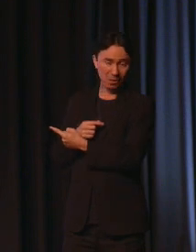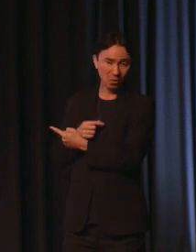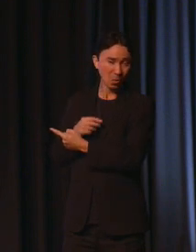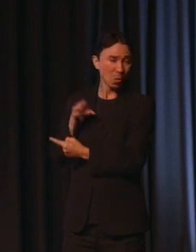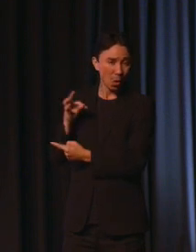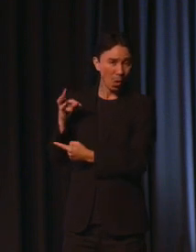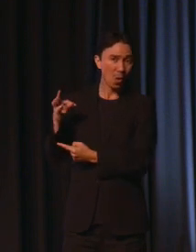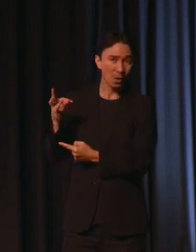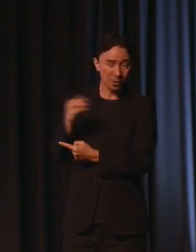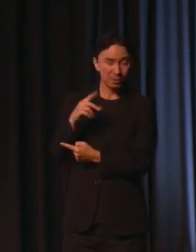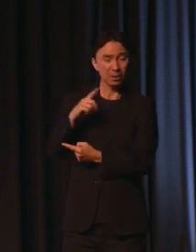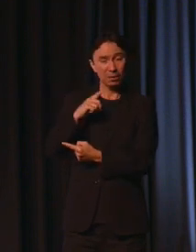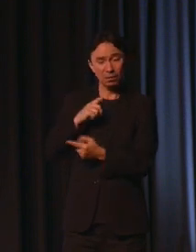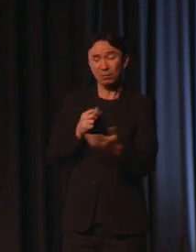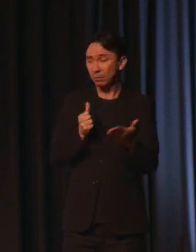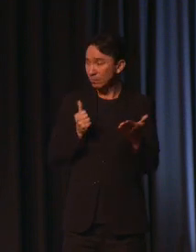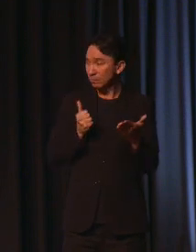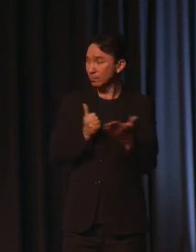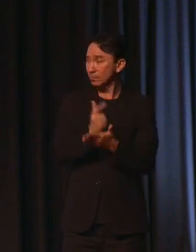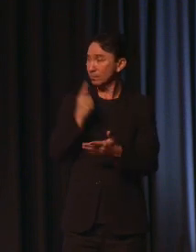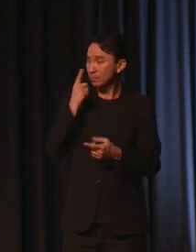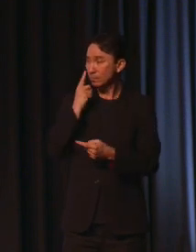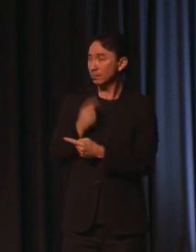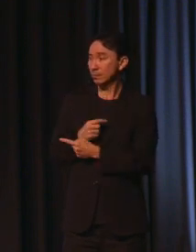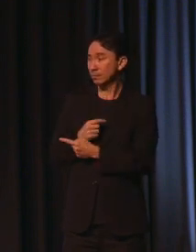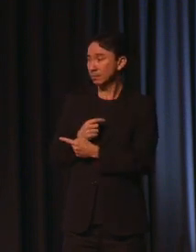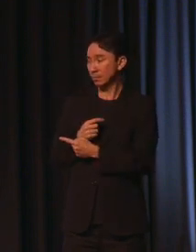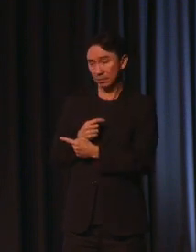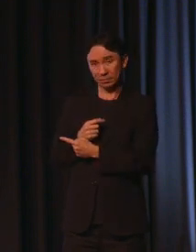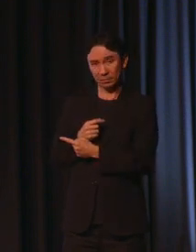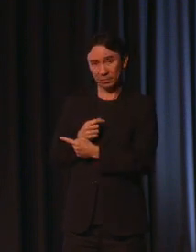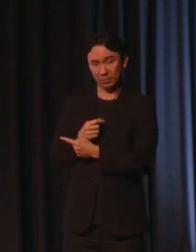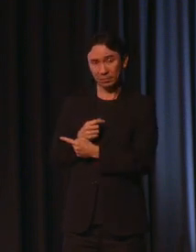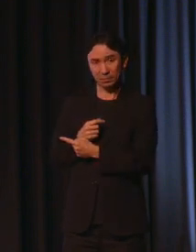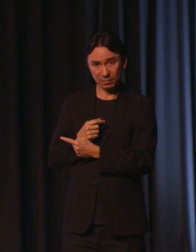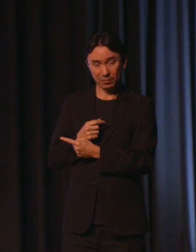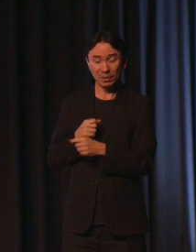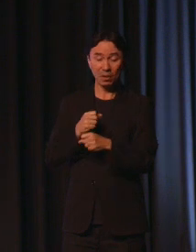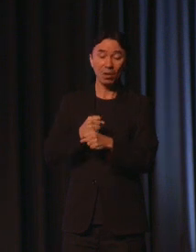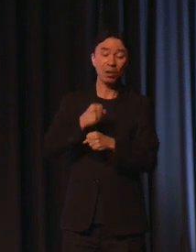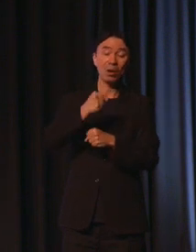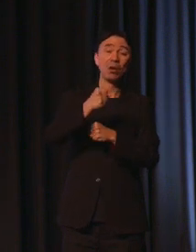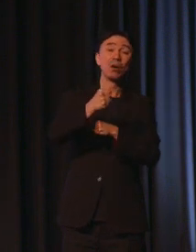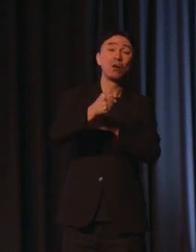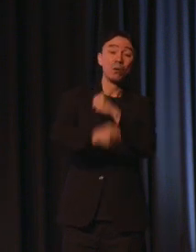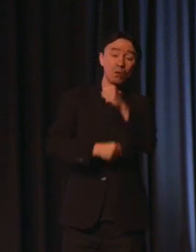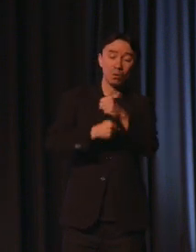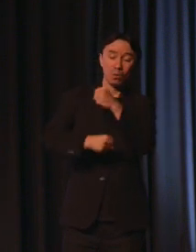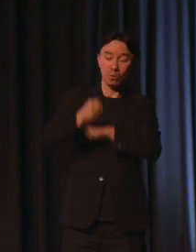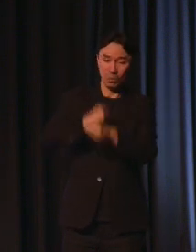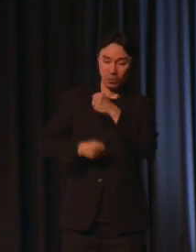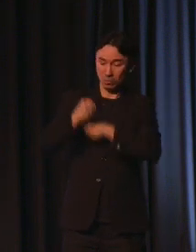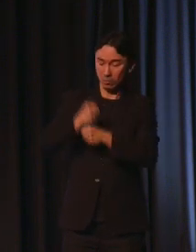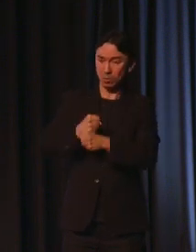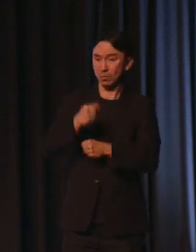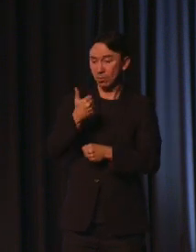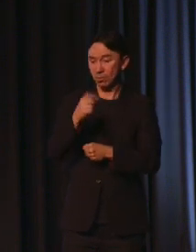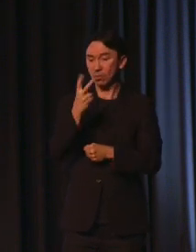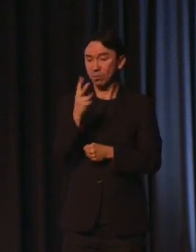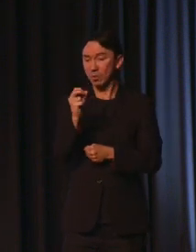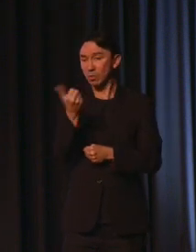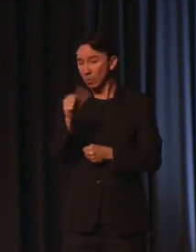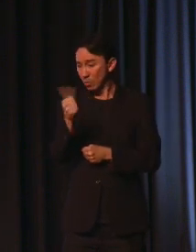né? Fator 7 ativado recombinante e ácido tranexâmico. A partir de 2011 foi incorporado